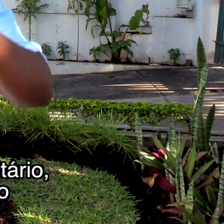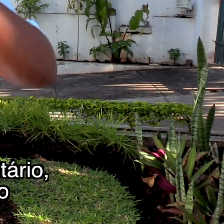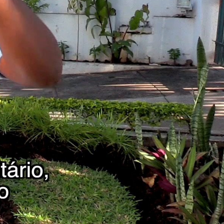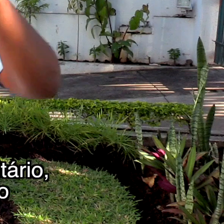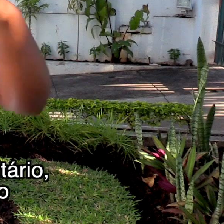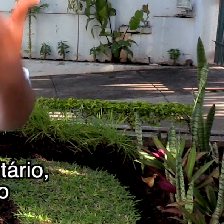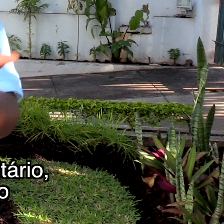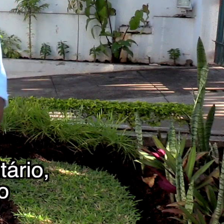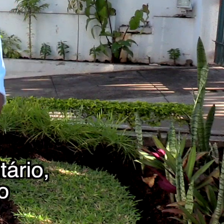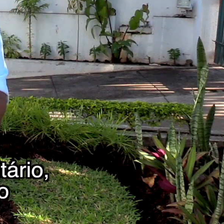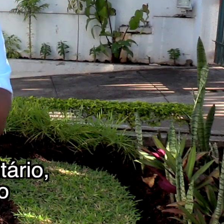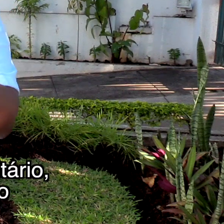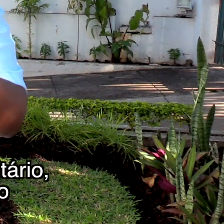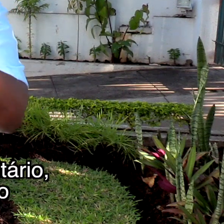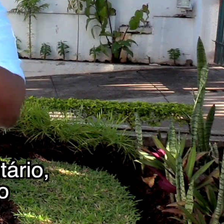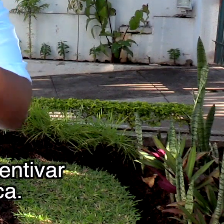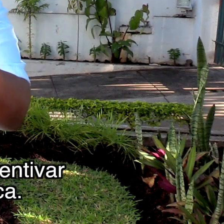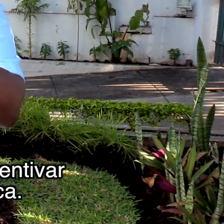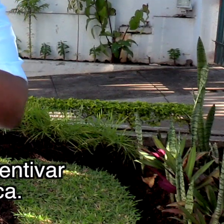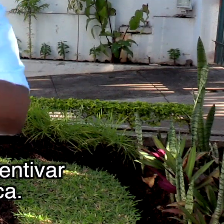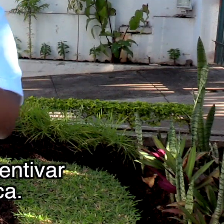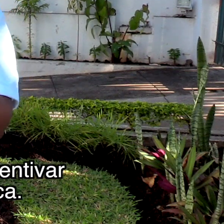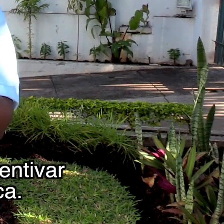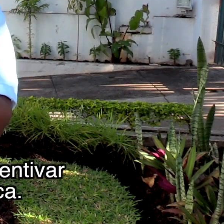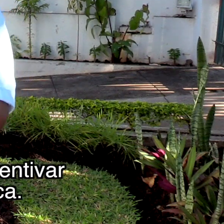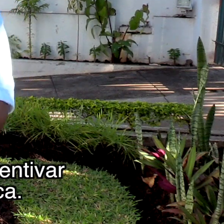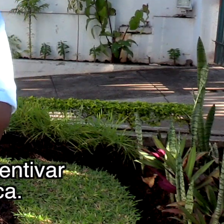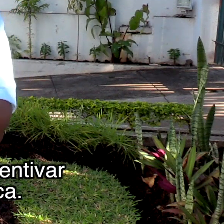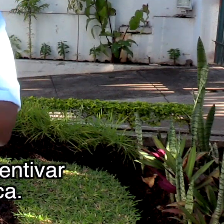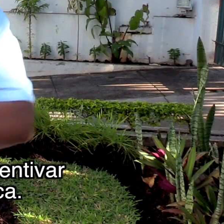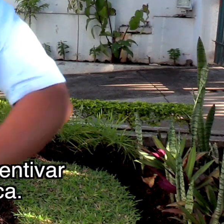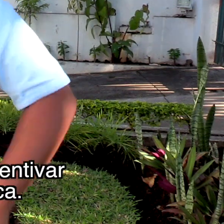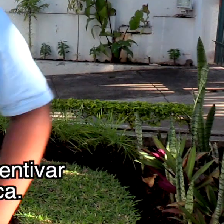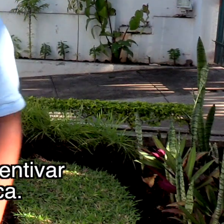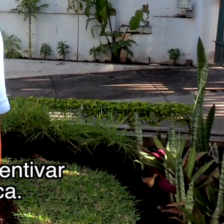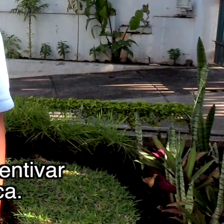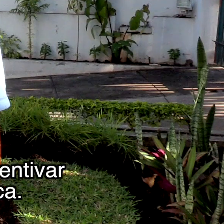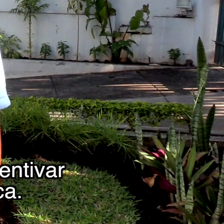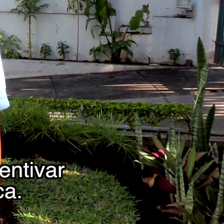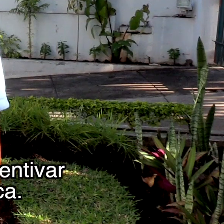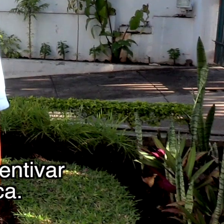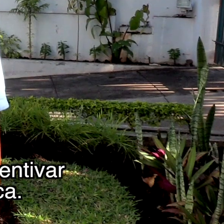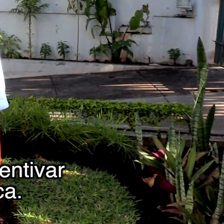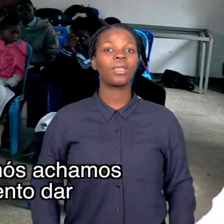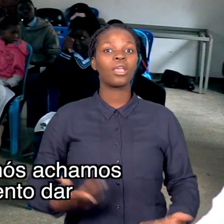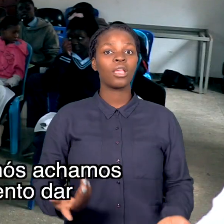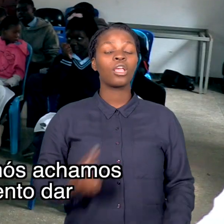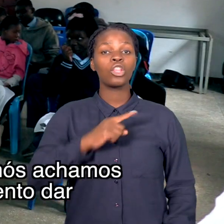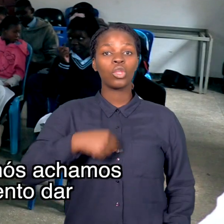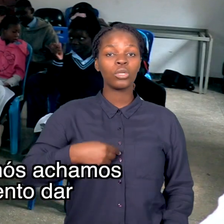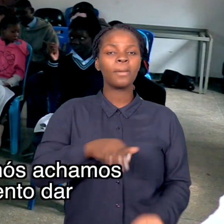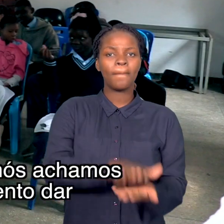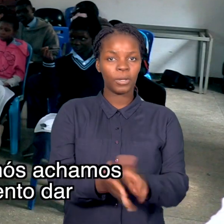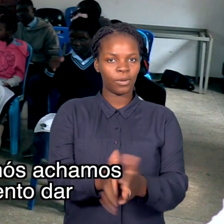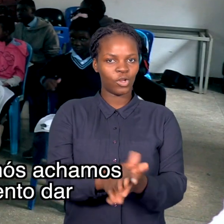comunitário, o concurso denominado O Poder da Leitura visa incentivar o gosto pela leitura lúdica. Então,